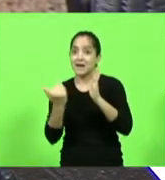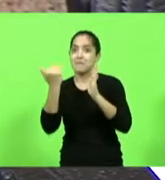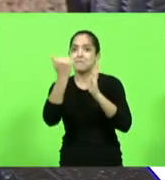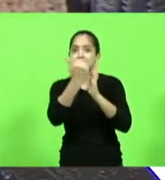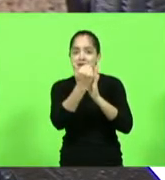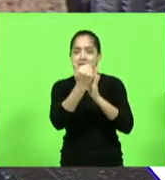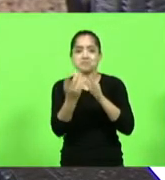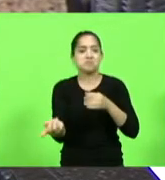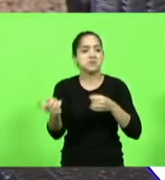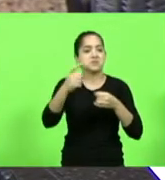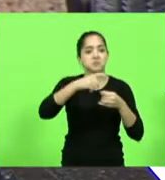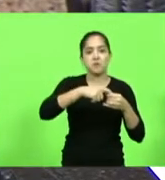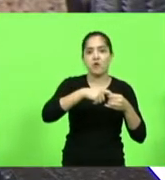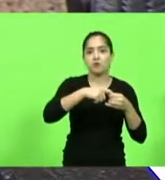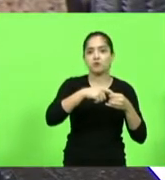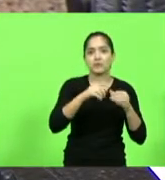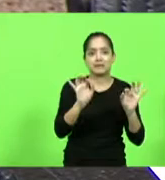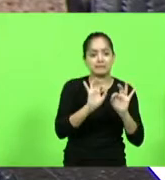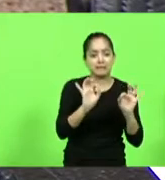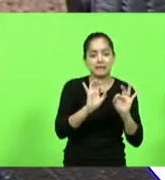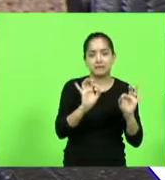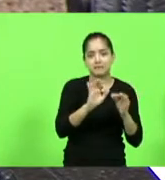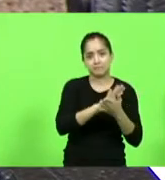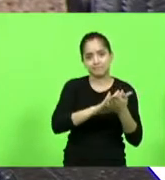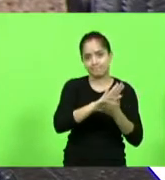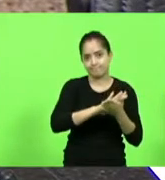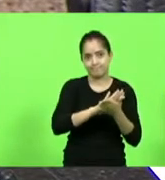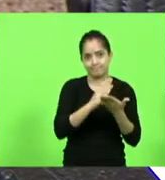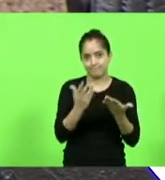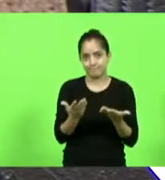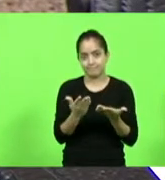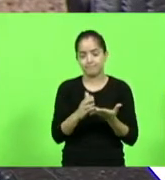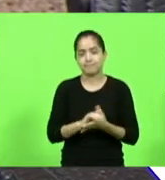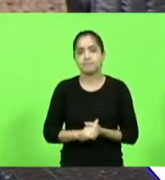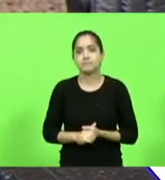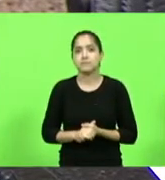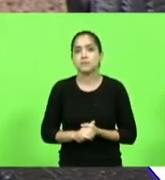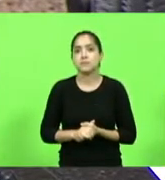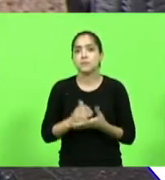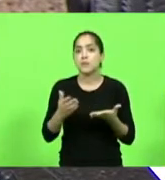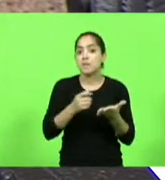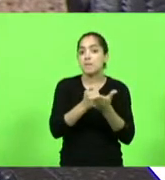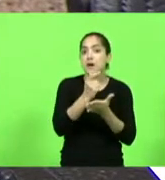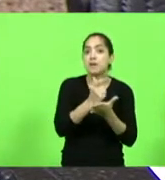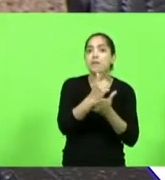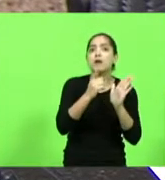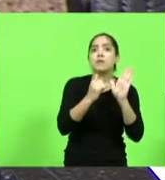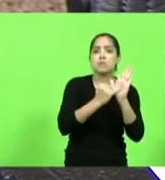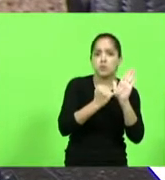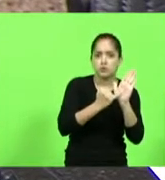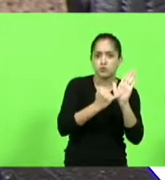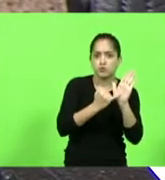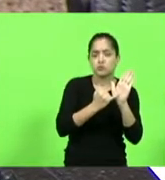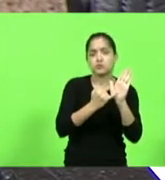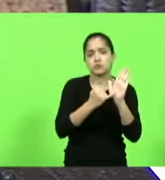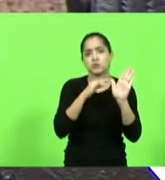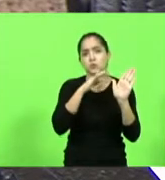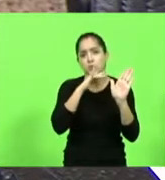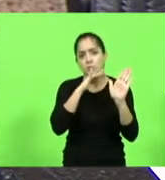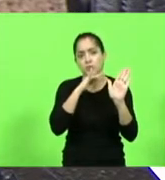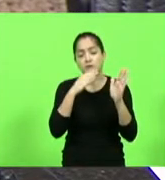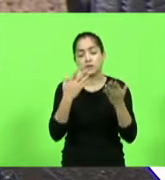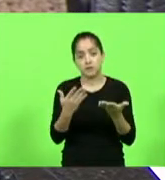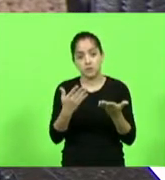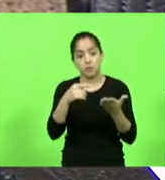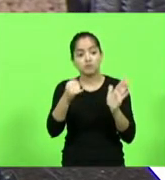mas quase nada retorna para a população. E, claro, pagar imposto é ruim em essência e quando esse